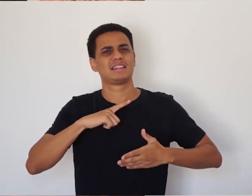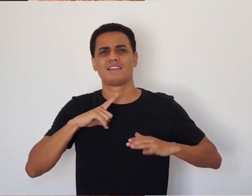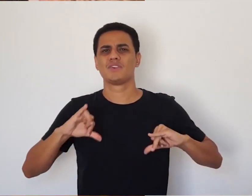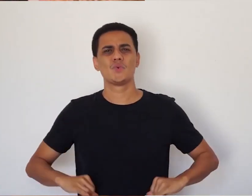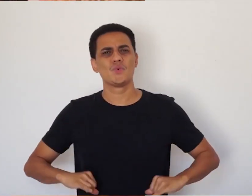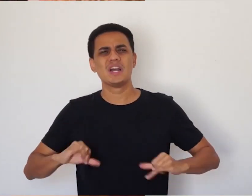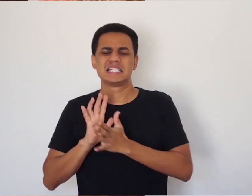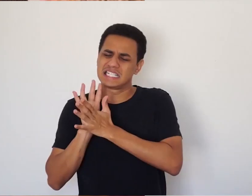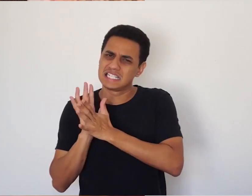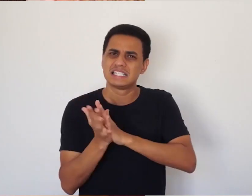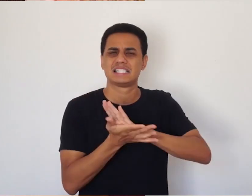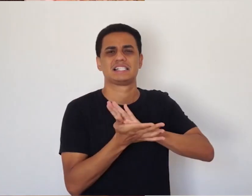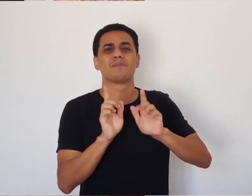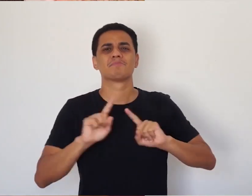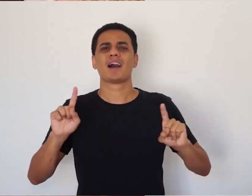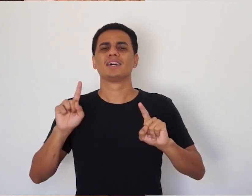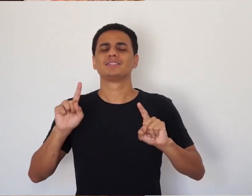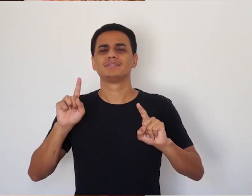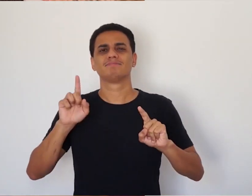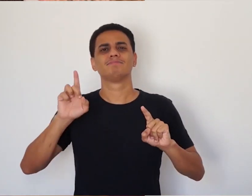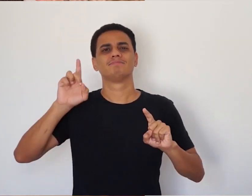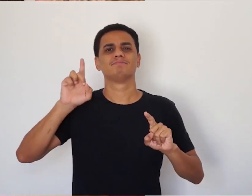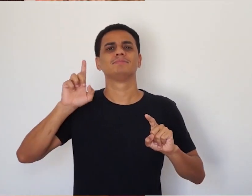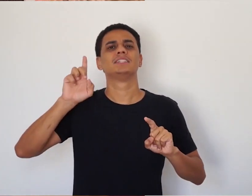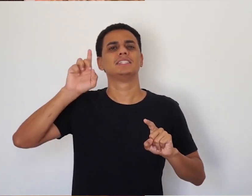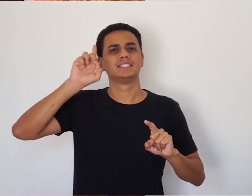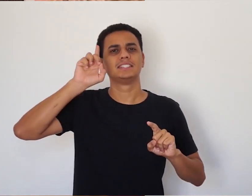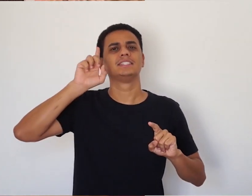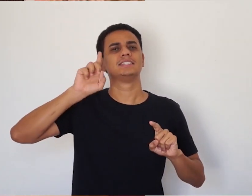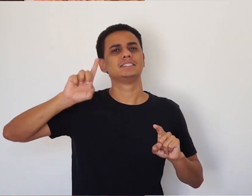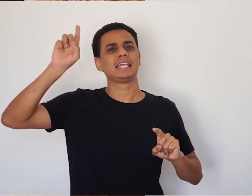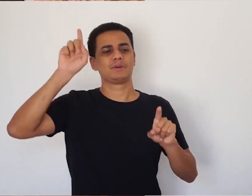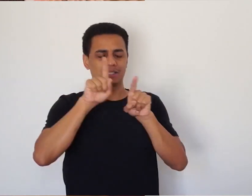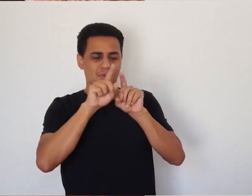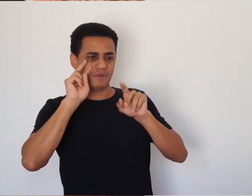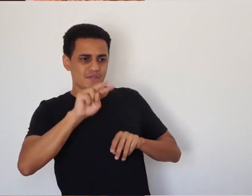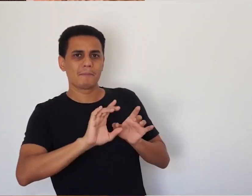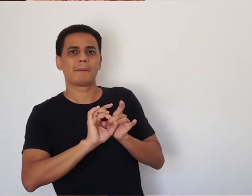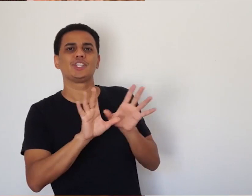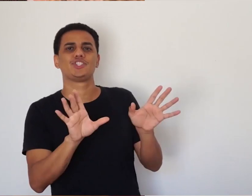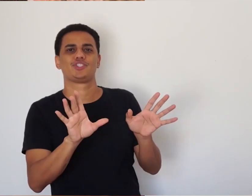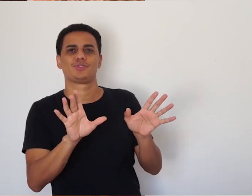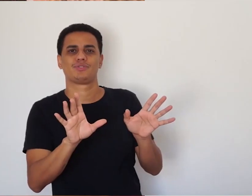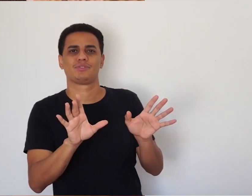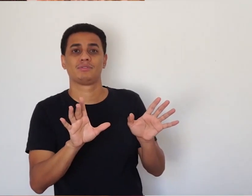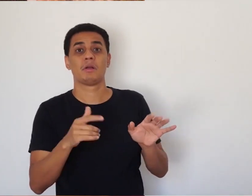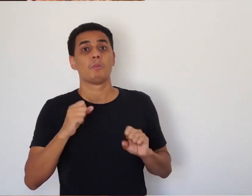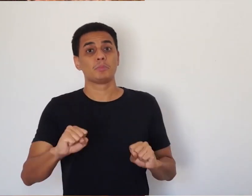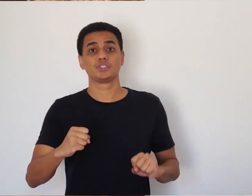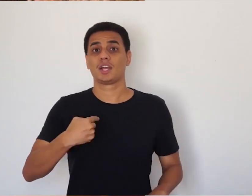foi massacrado, algo movia Deus para permitir o seu filho passar por